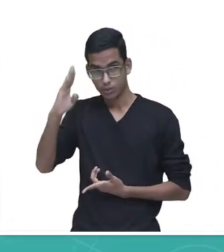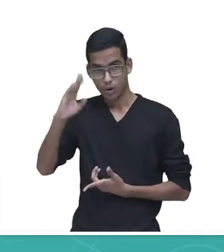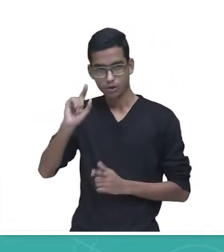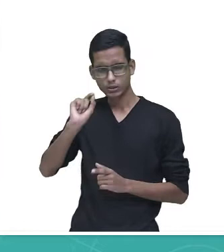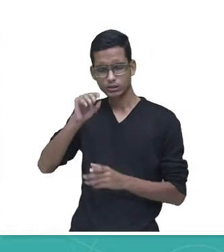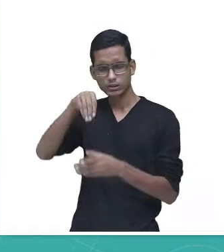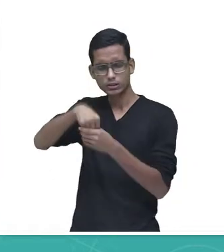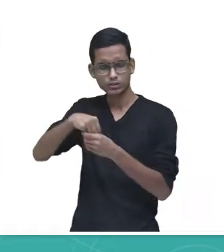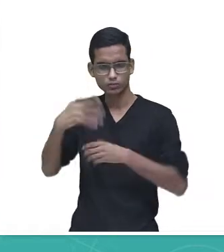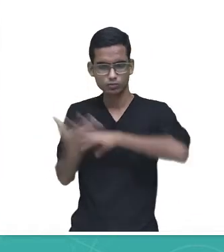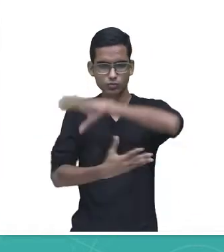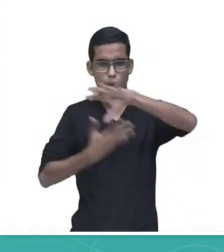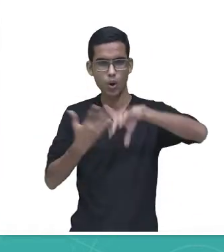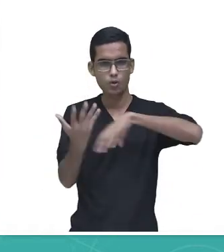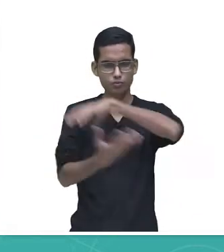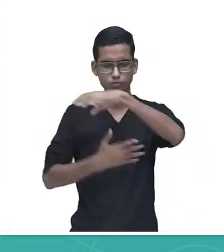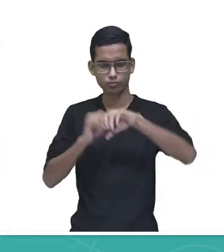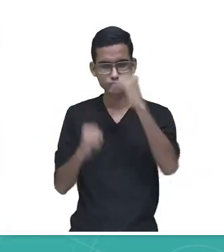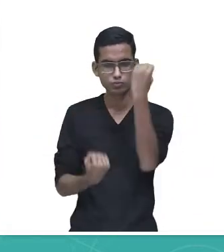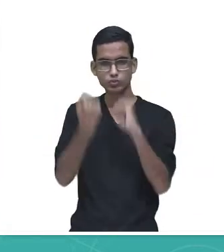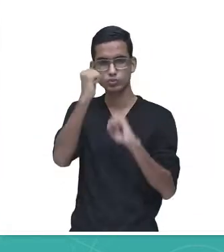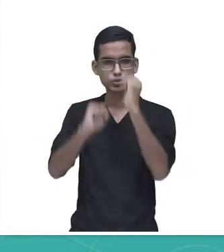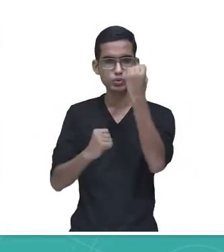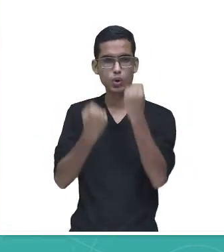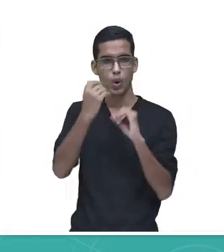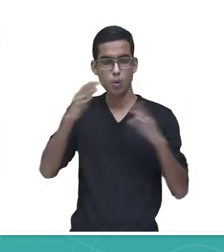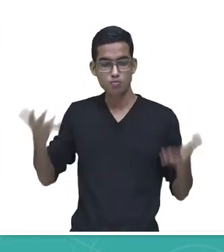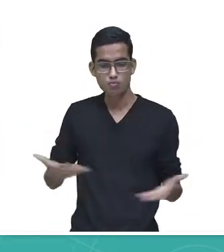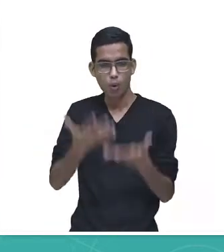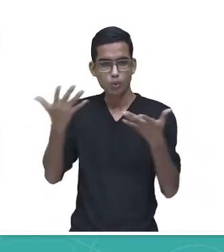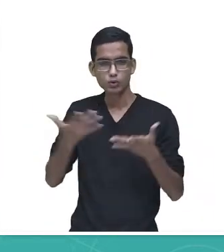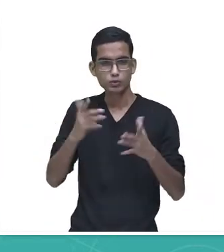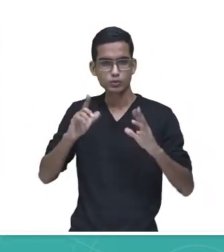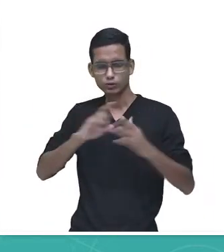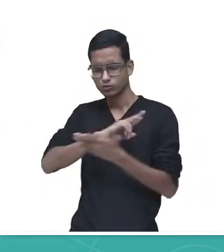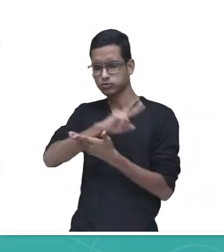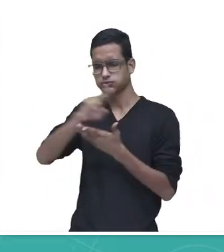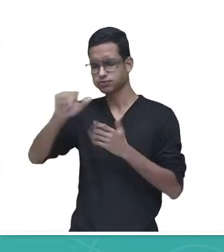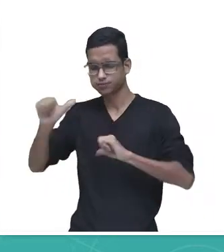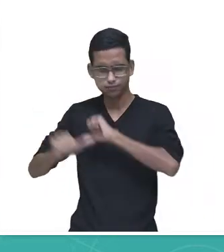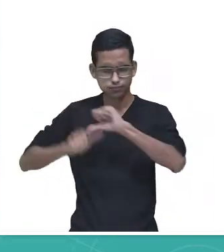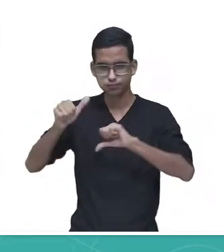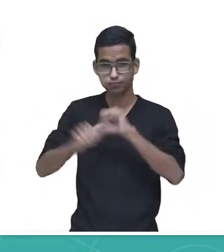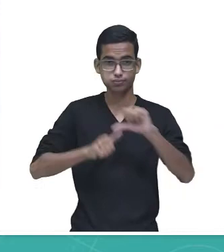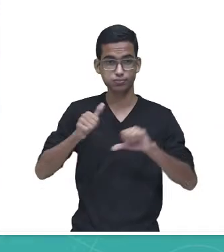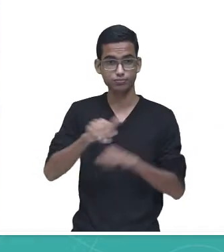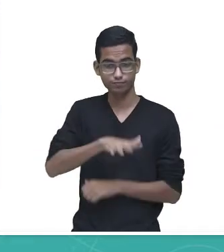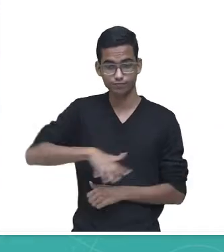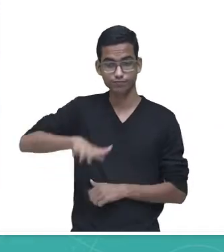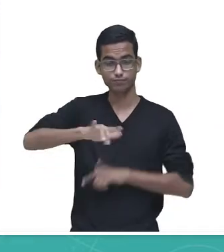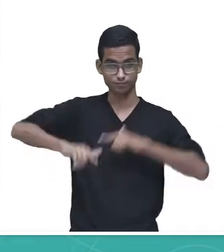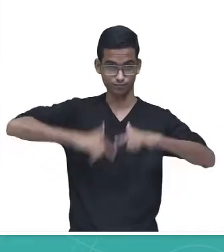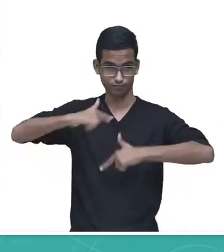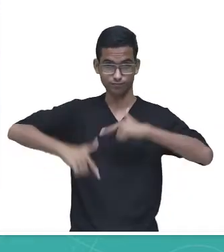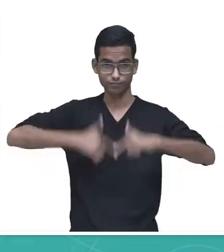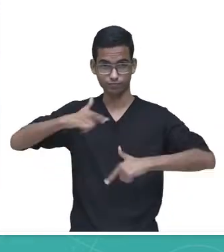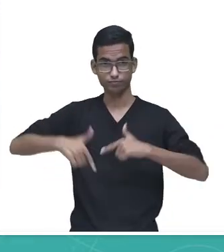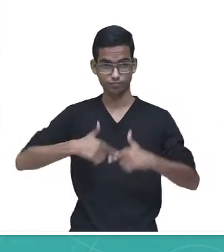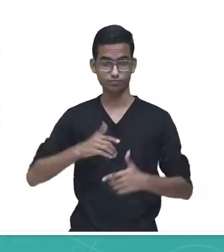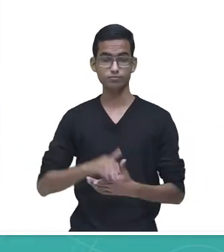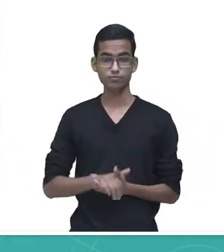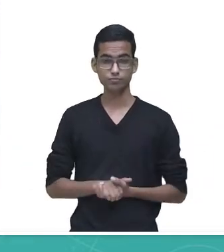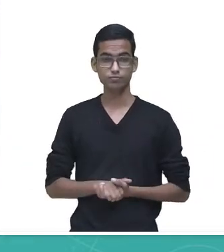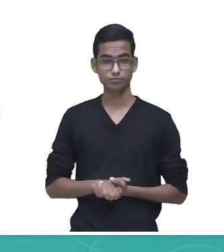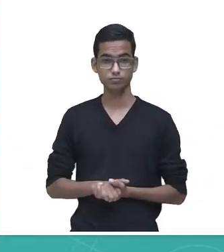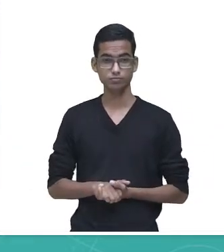conjunto de mudanças na relação de trabalho. Até o século XVIII, por exemplo, boa parte dos países do mundo